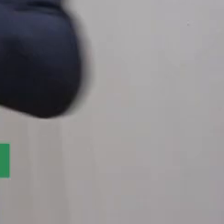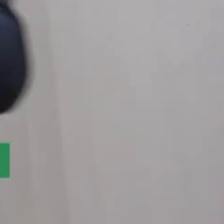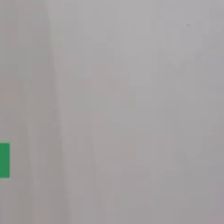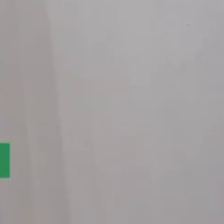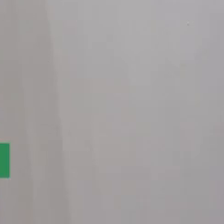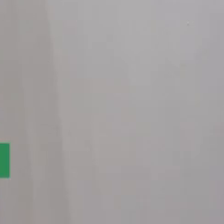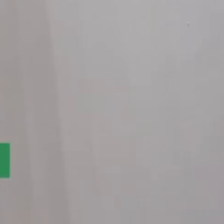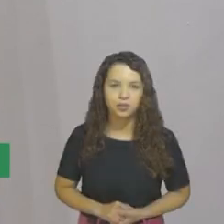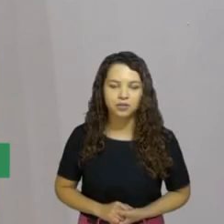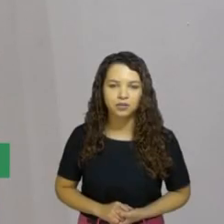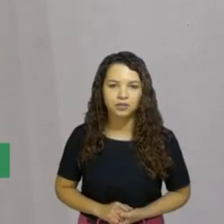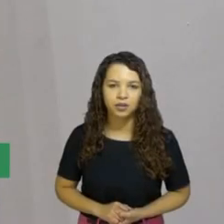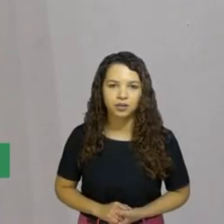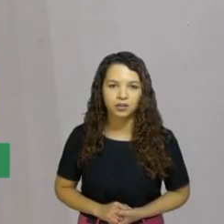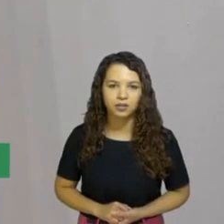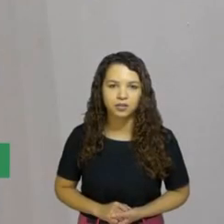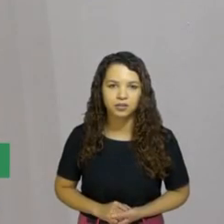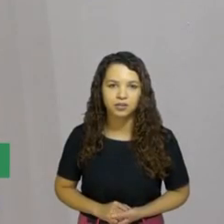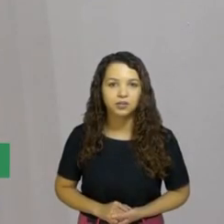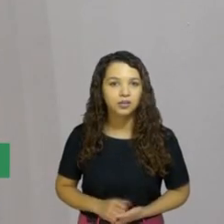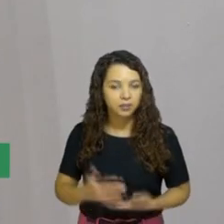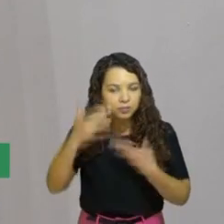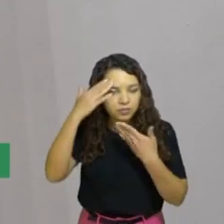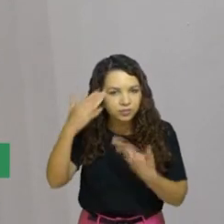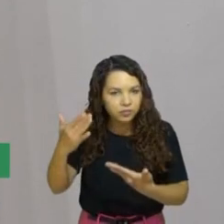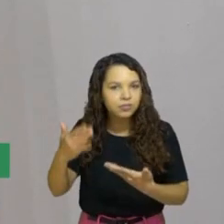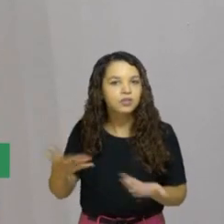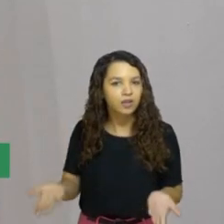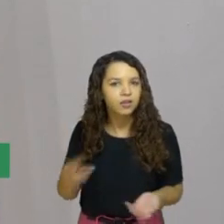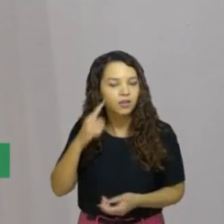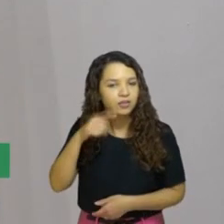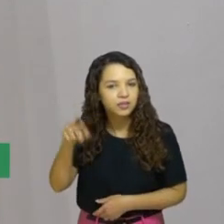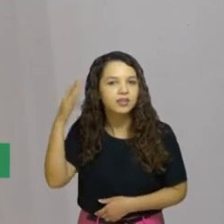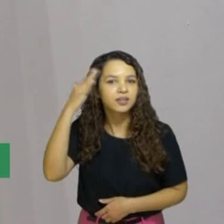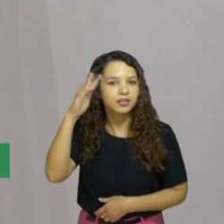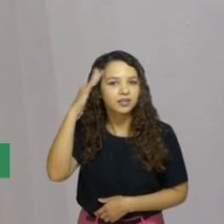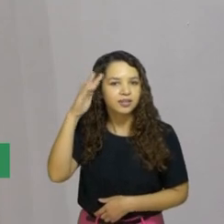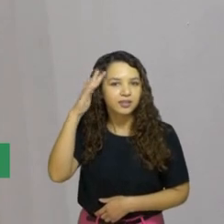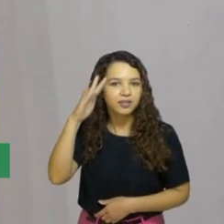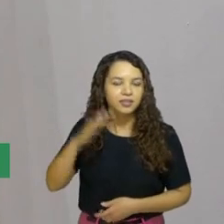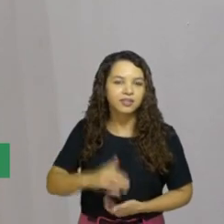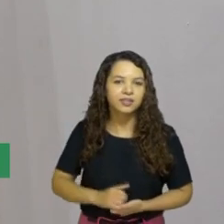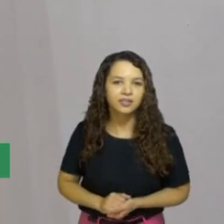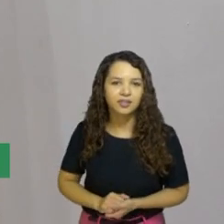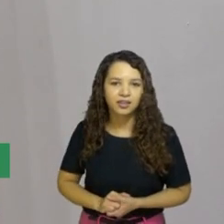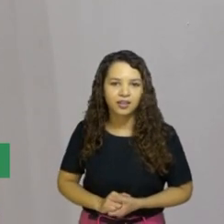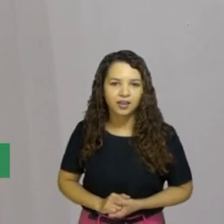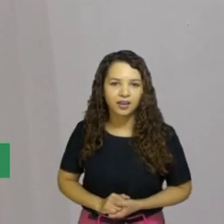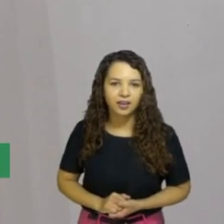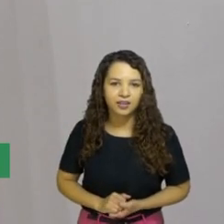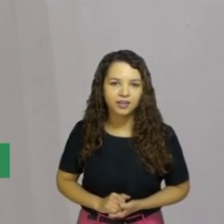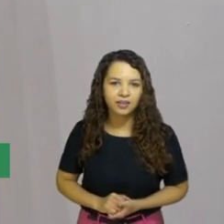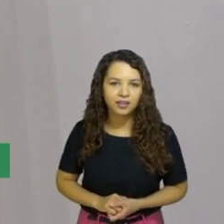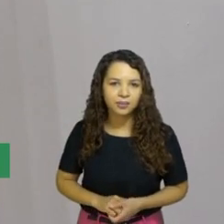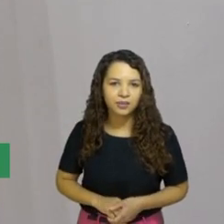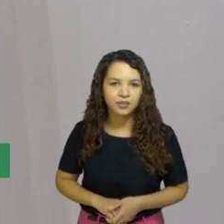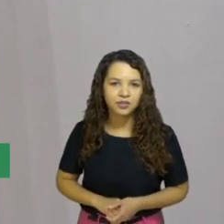Bom, muito bem, obrigado. Então, acho que deu para ter uma noção exata, né? De um sonho antigo.